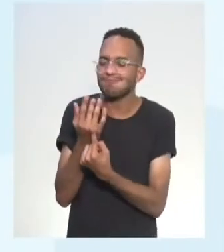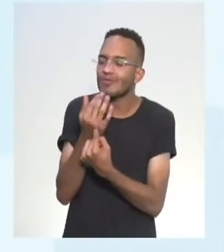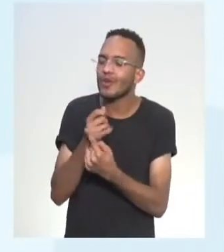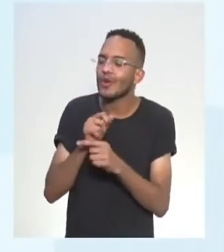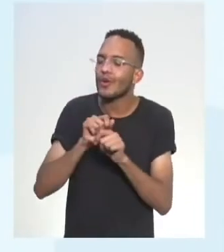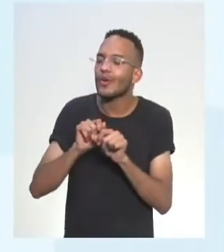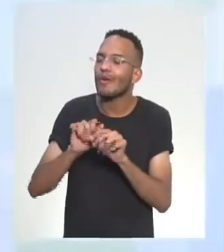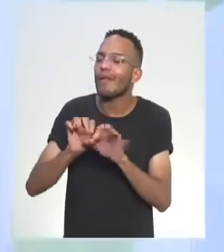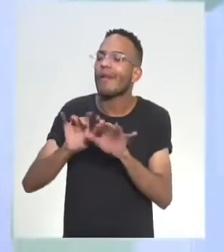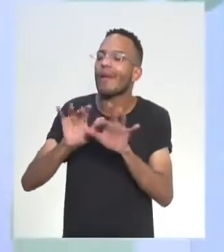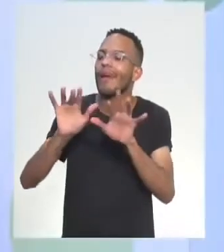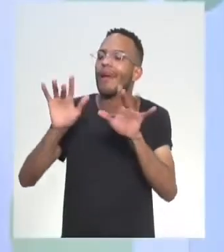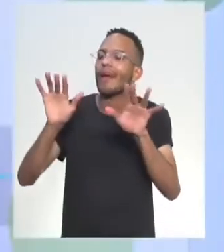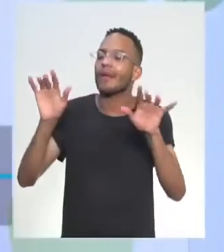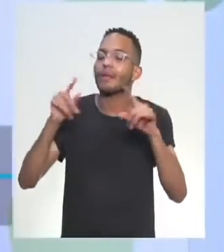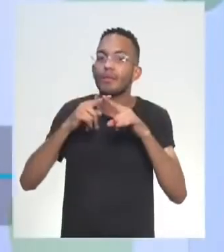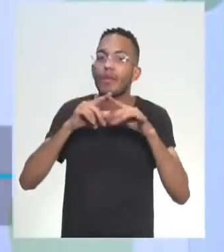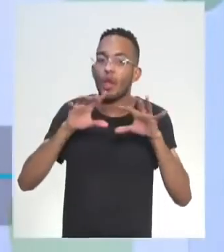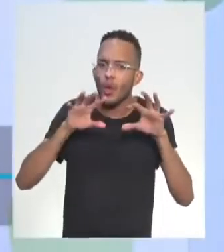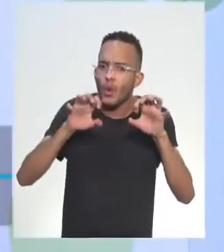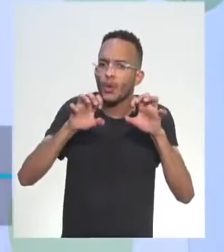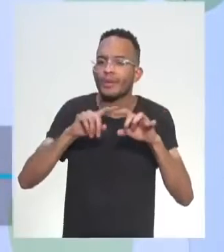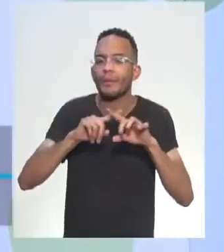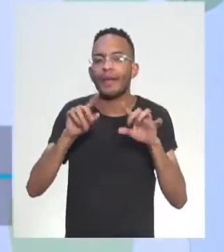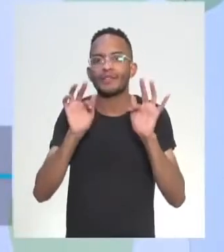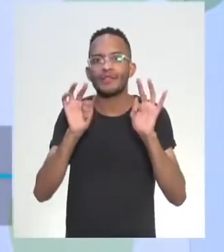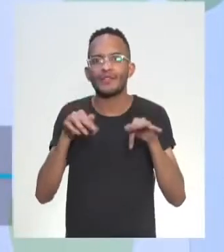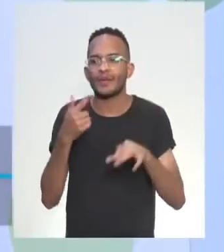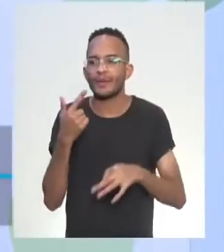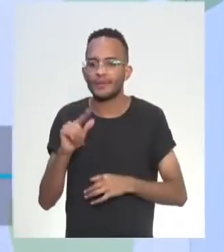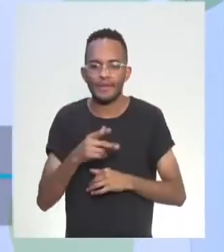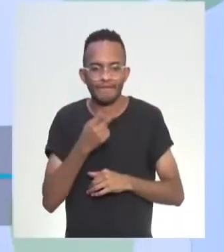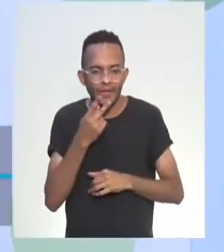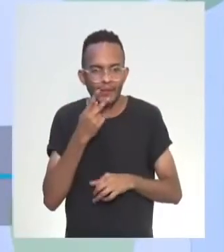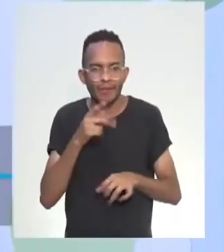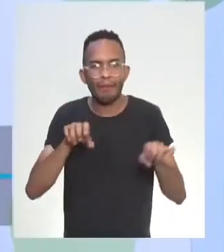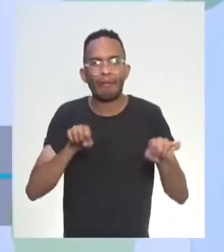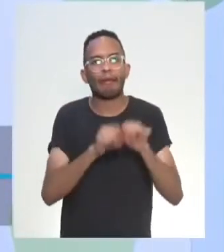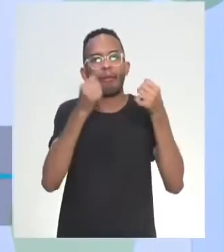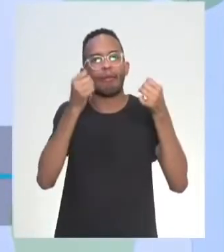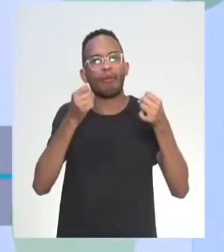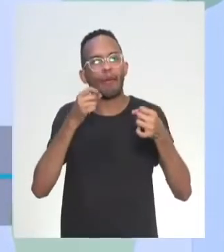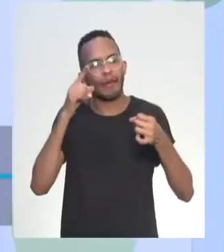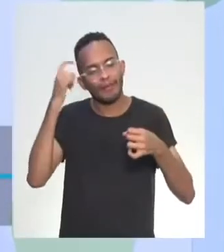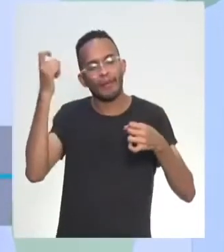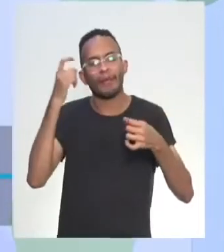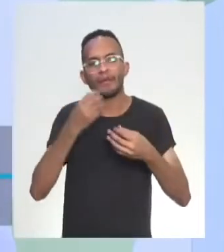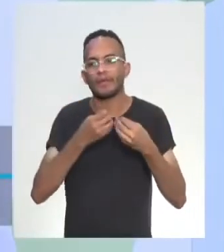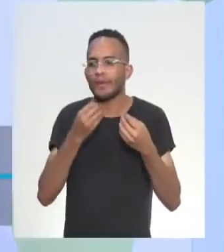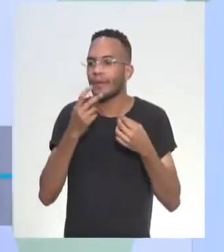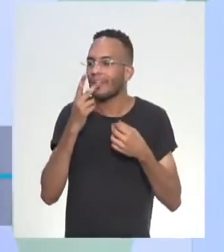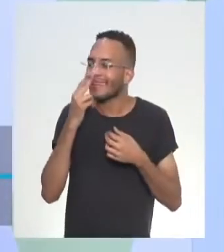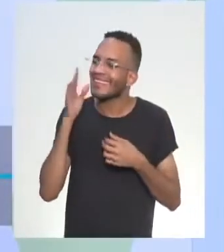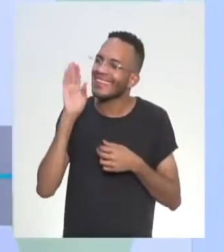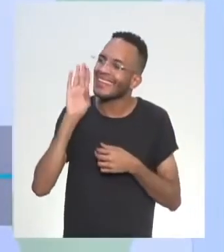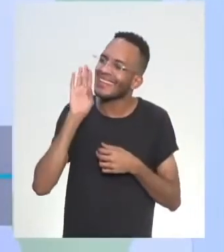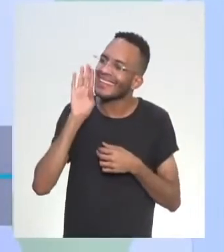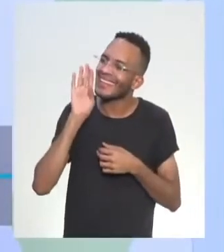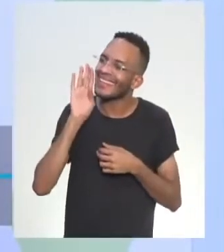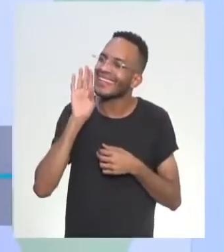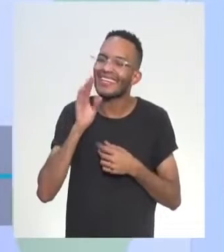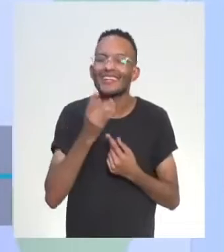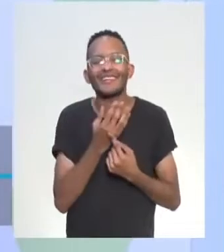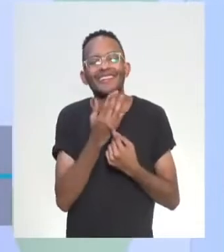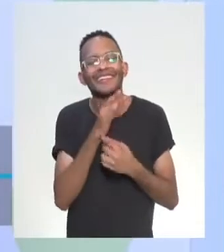breu, né, que é essa escuridão, mas, no final, a outra personagem quebrou a expectativa dela, né? Quer dizer, o que parecia ser uma coisa legal, uma coisa que